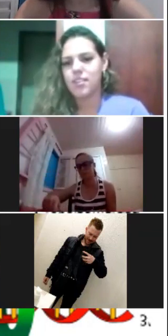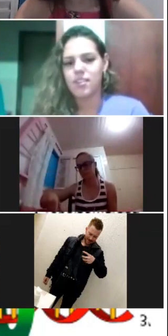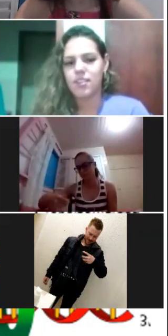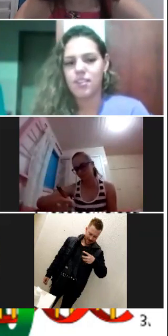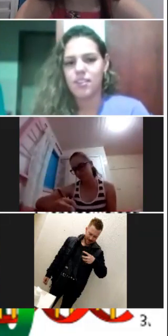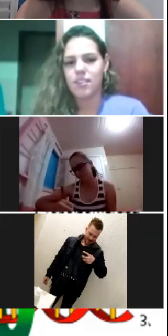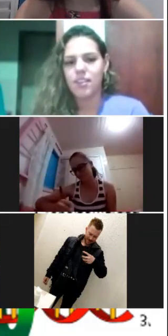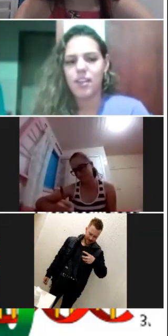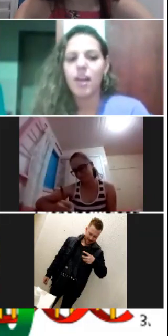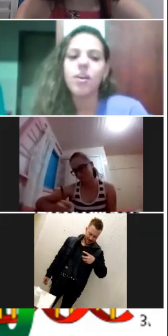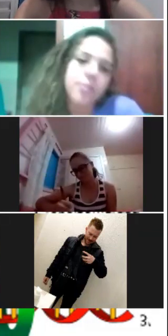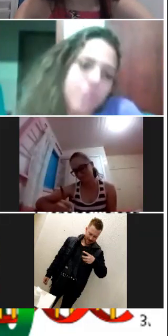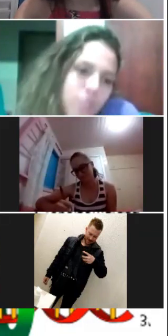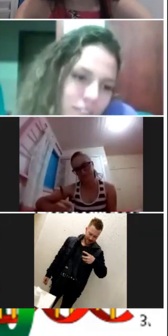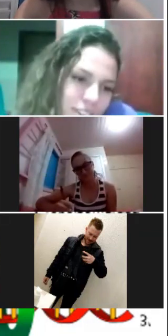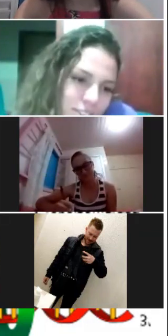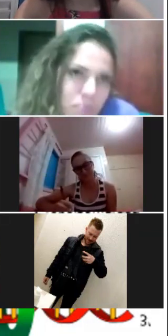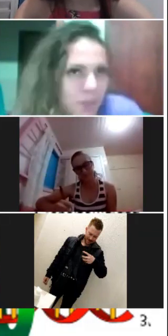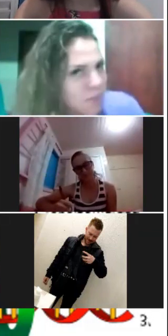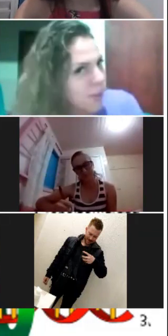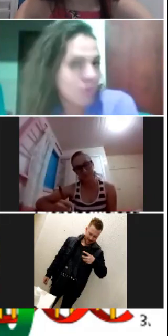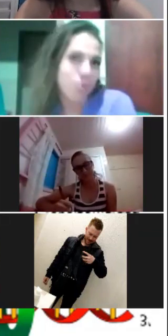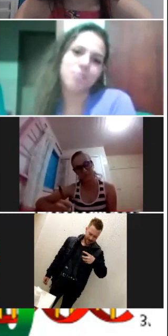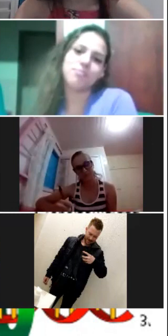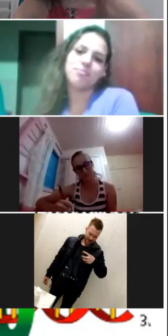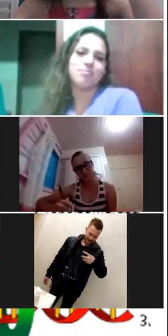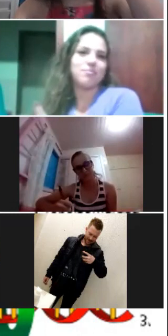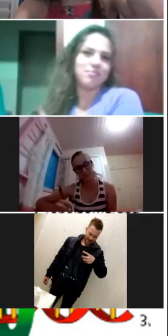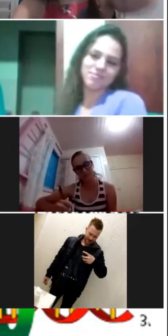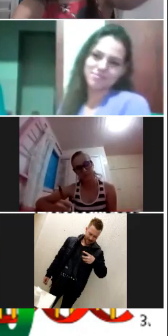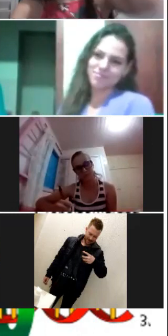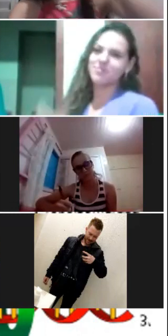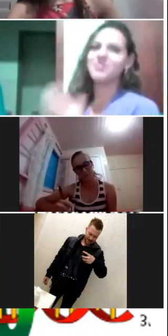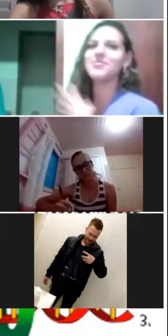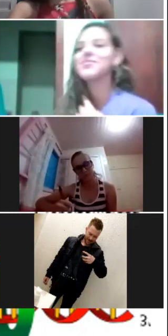eu não entendi. Pode explicar de